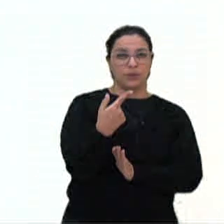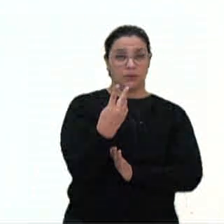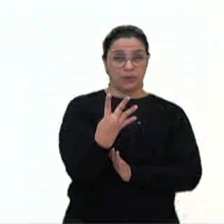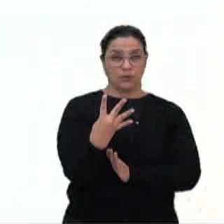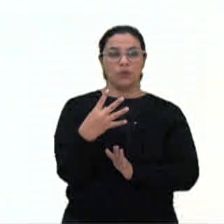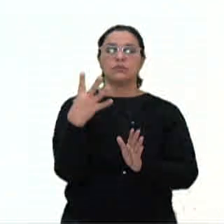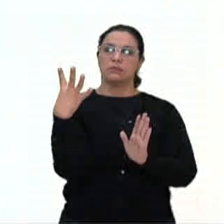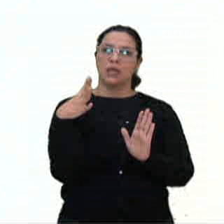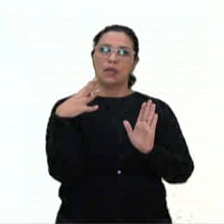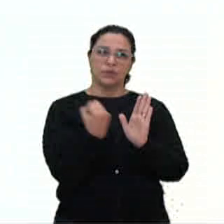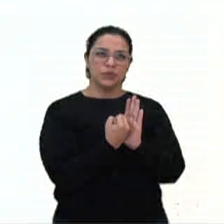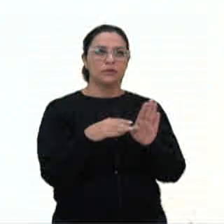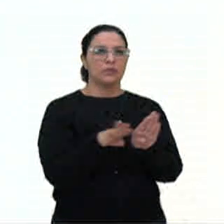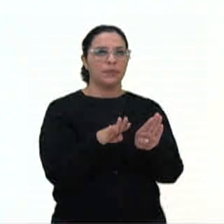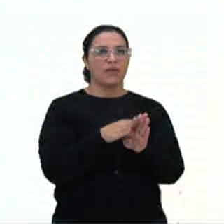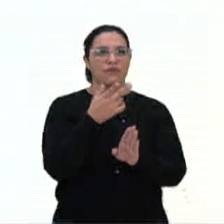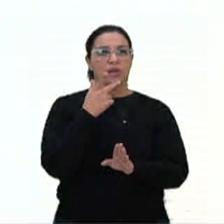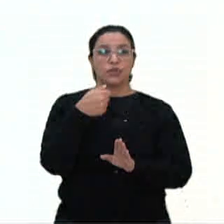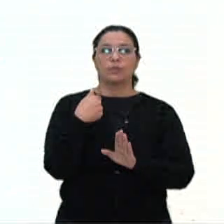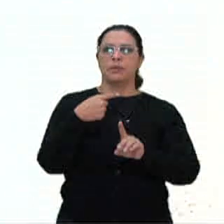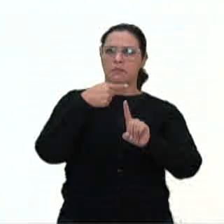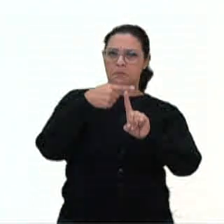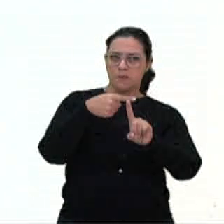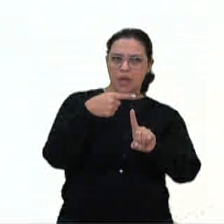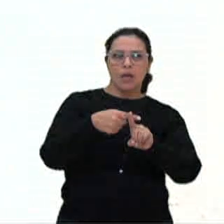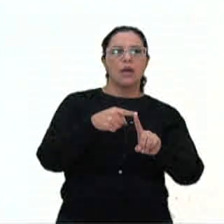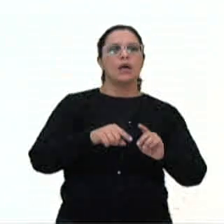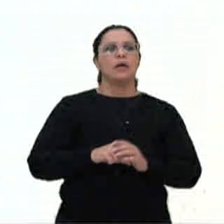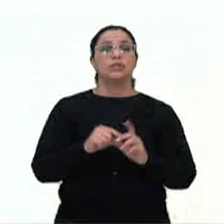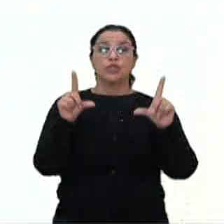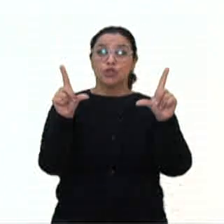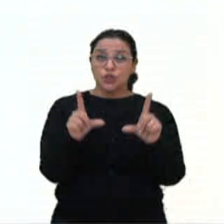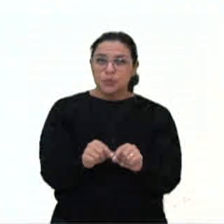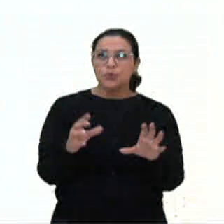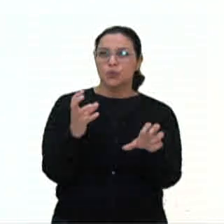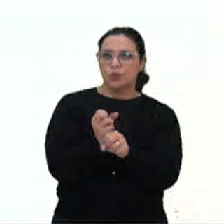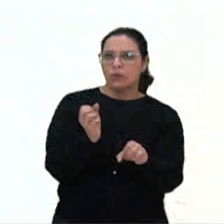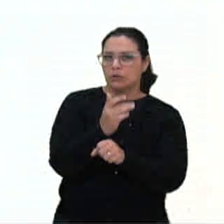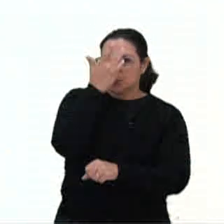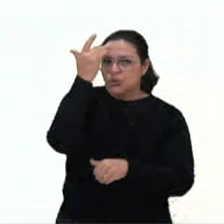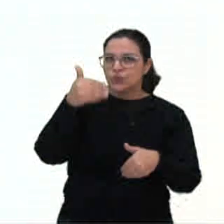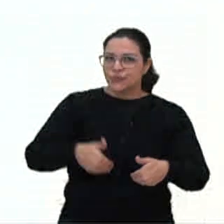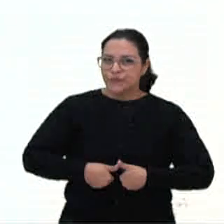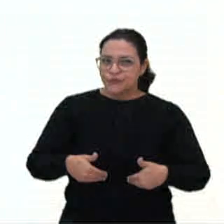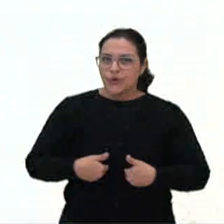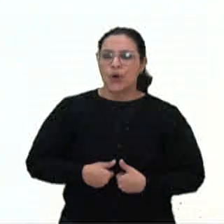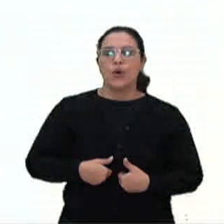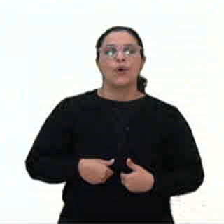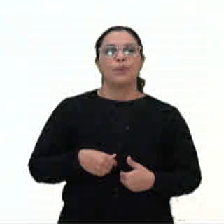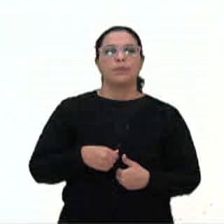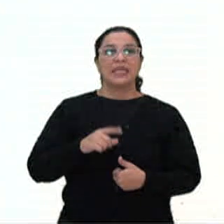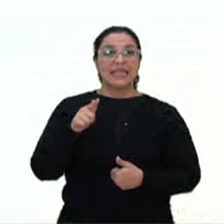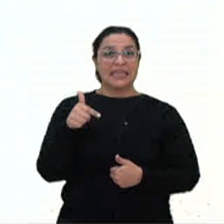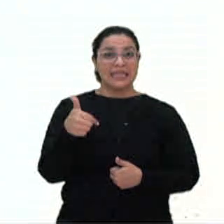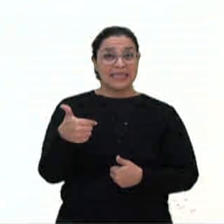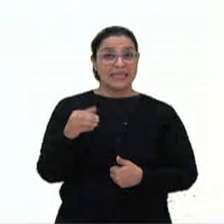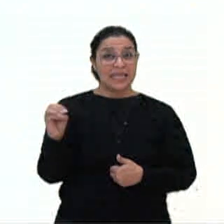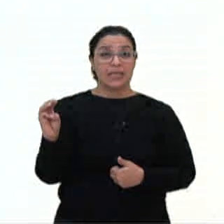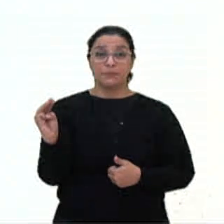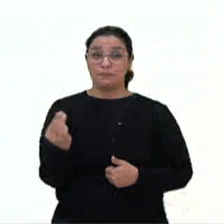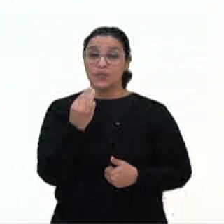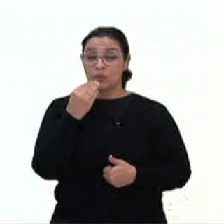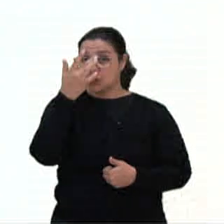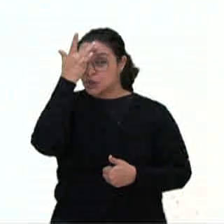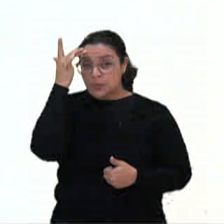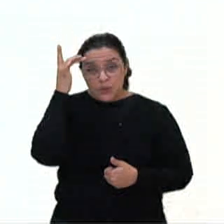ter registrado uma tendência positiva, né, de diminuição, com 100 milhões de pessoas que